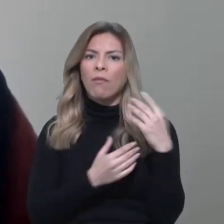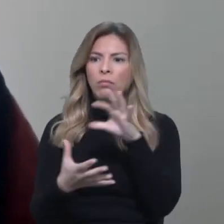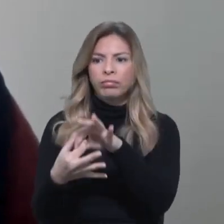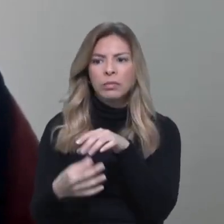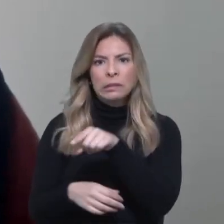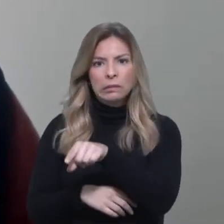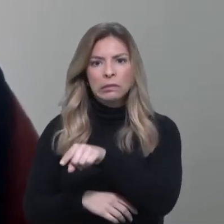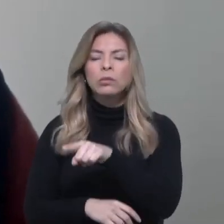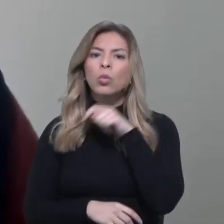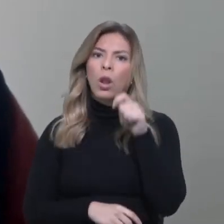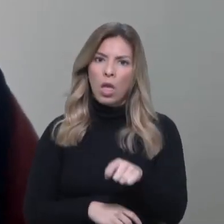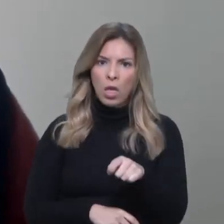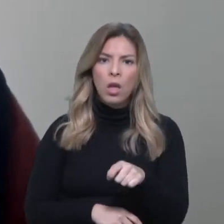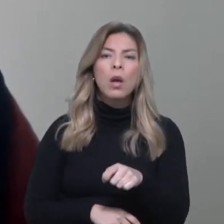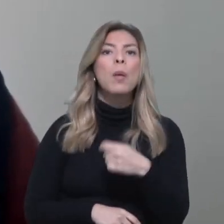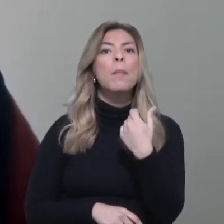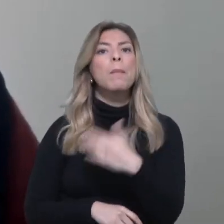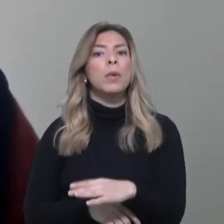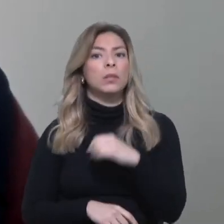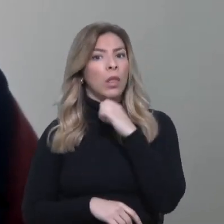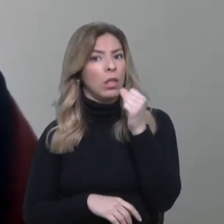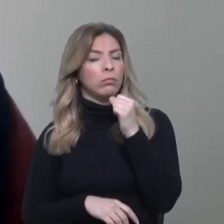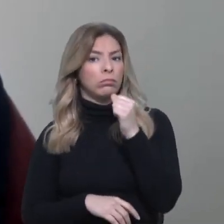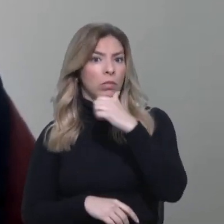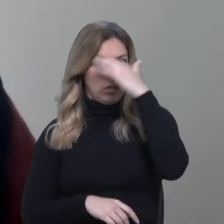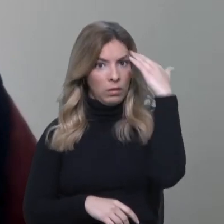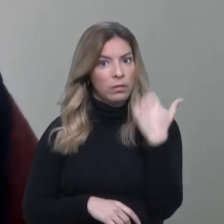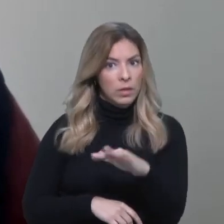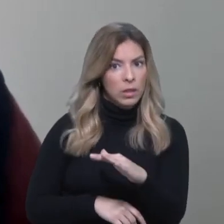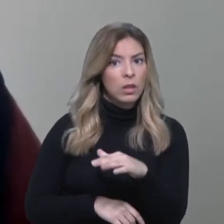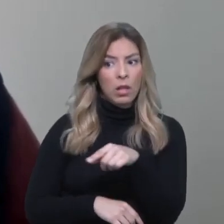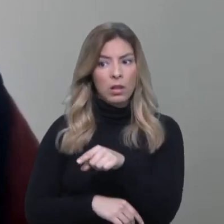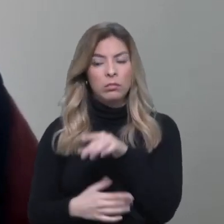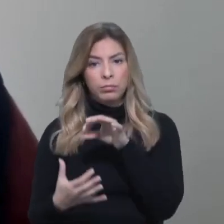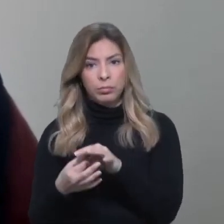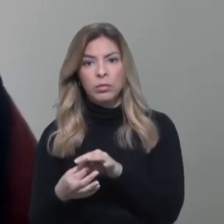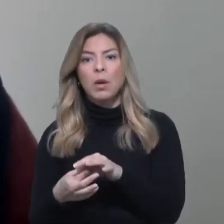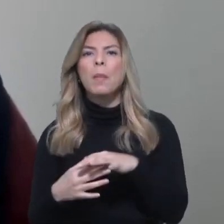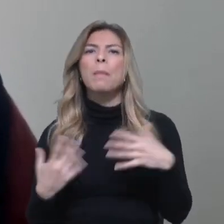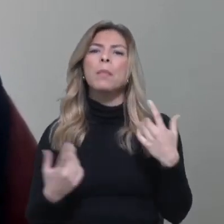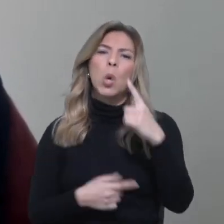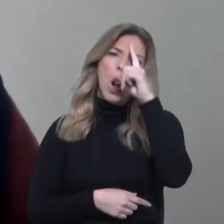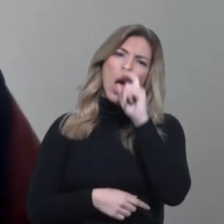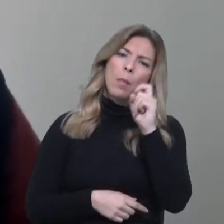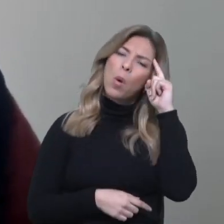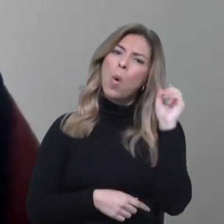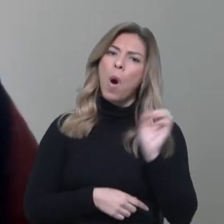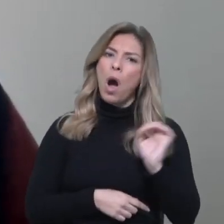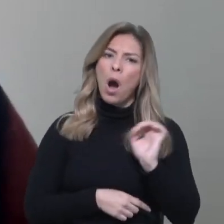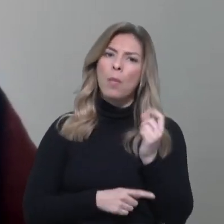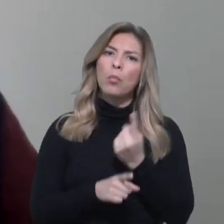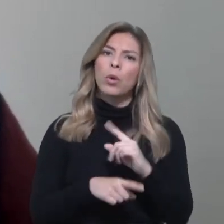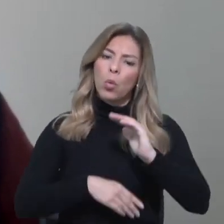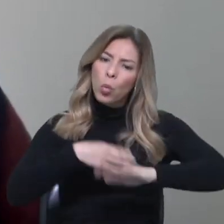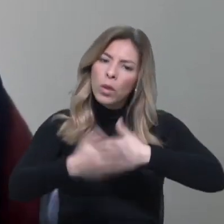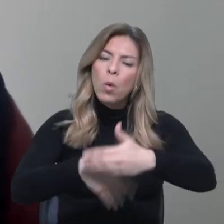na Ucrânia, e Uhum. todos eles referem a dificuldade desse processo, mas lembram também que não é possível continuar em frente com